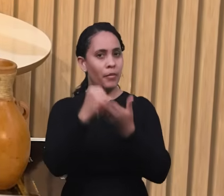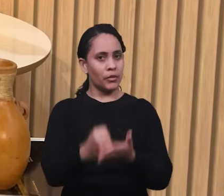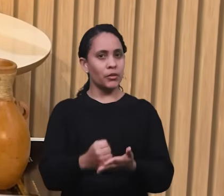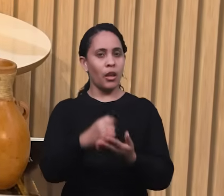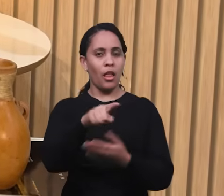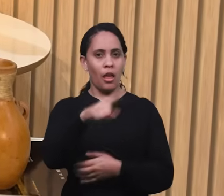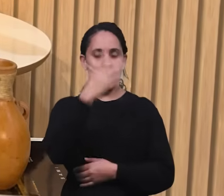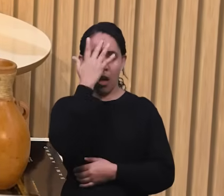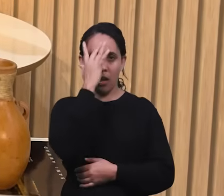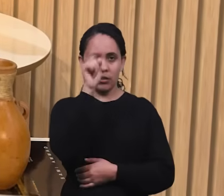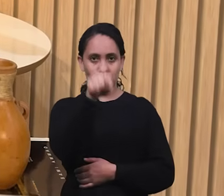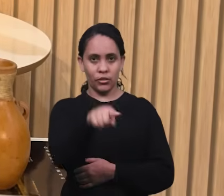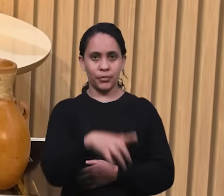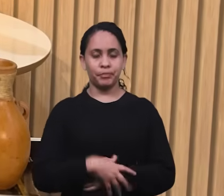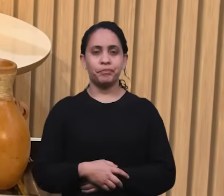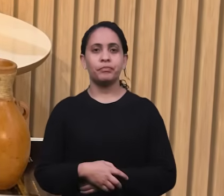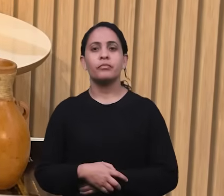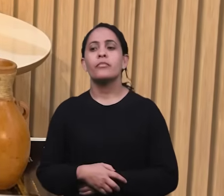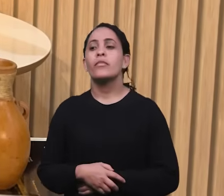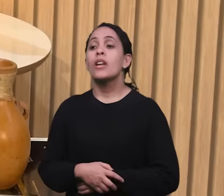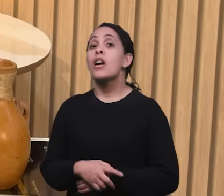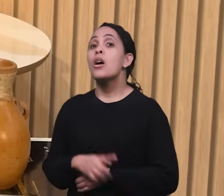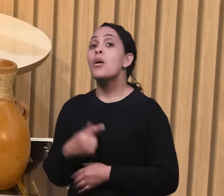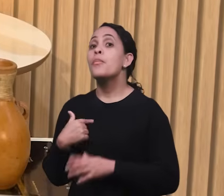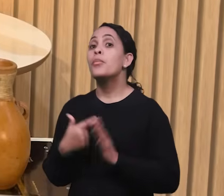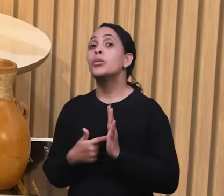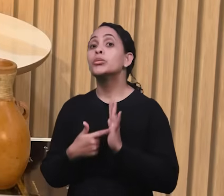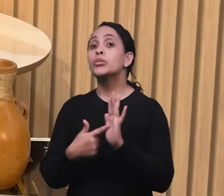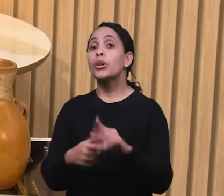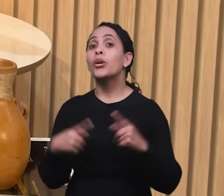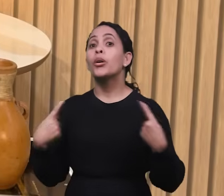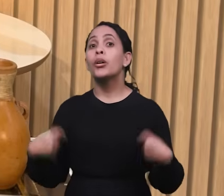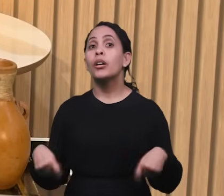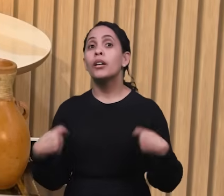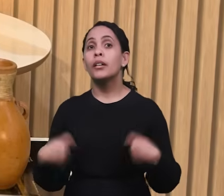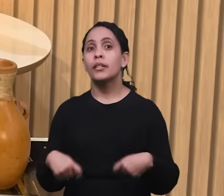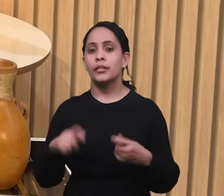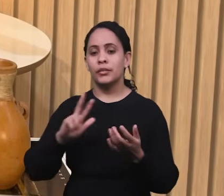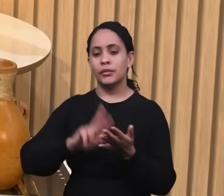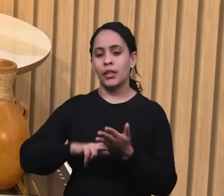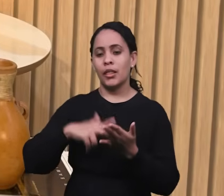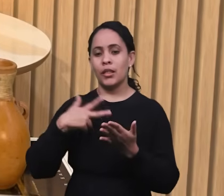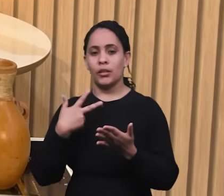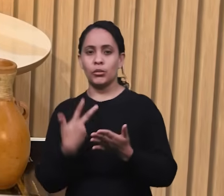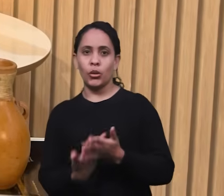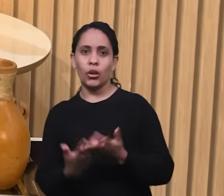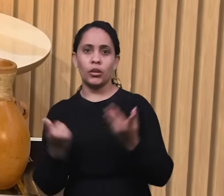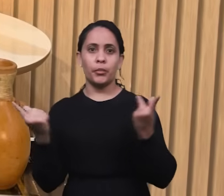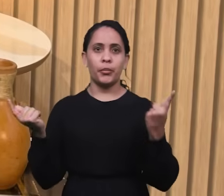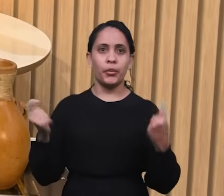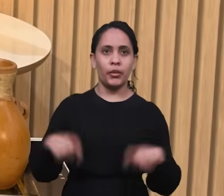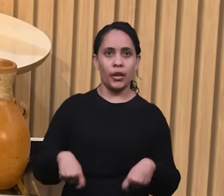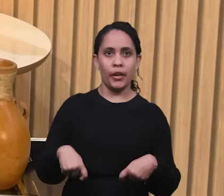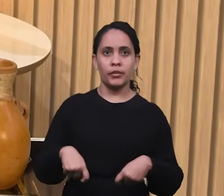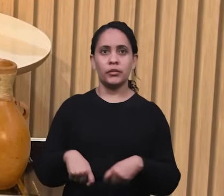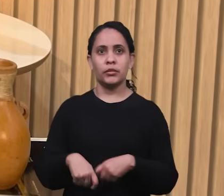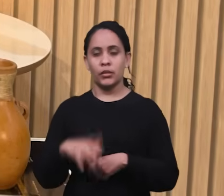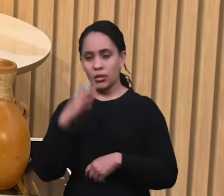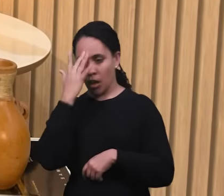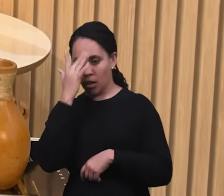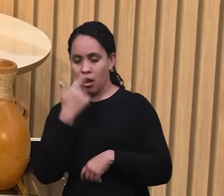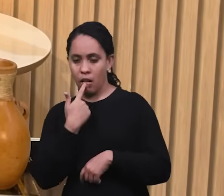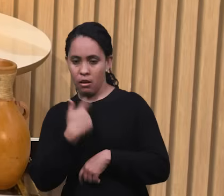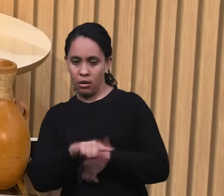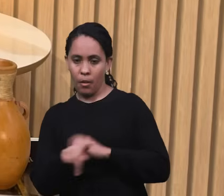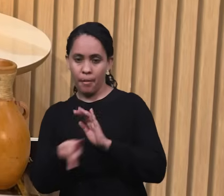ele a necessidade de ter tradutores que pudessem traduzir do hindi, a língua da Índia, diretamente